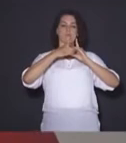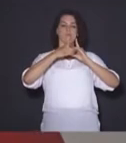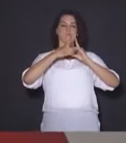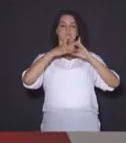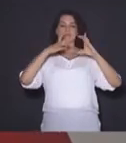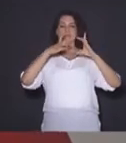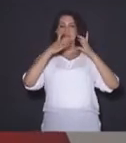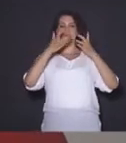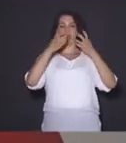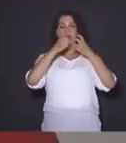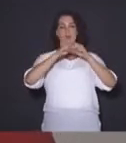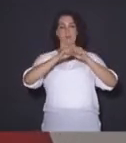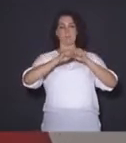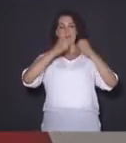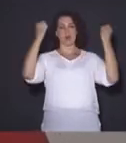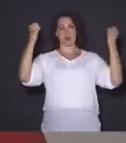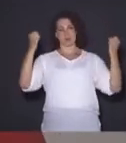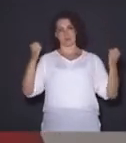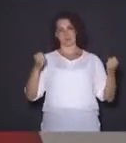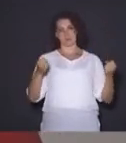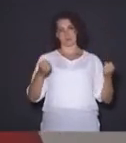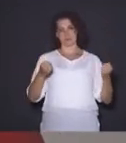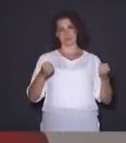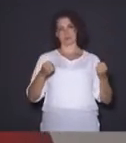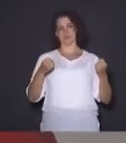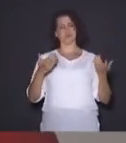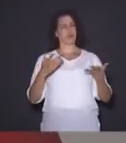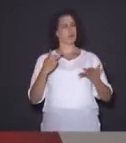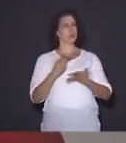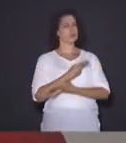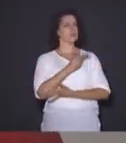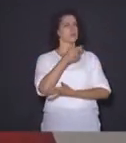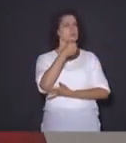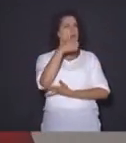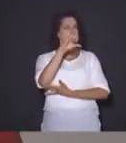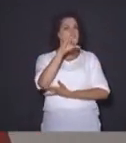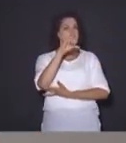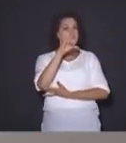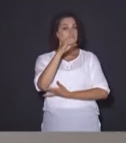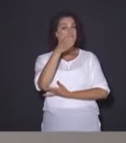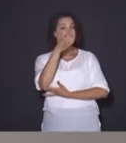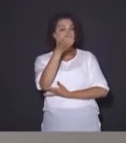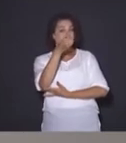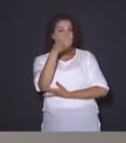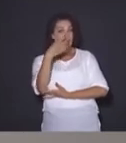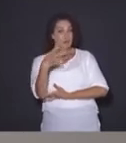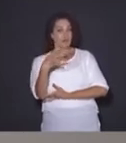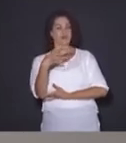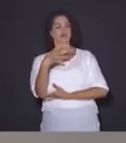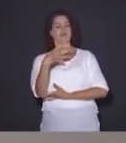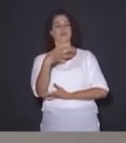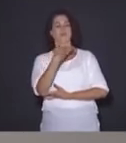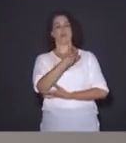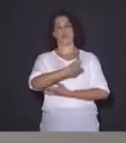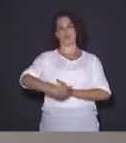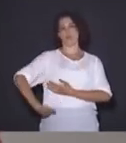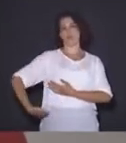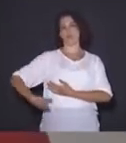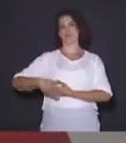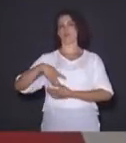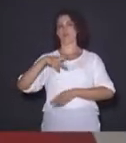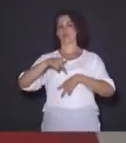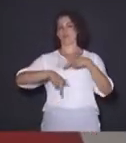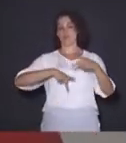isso aconteceu em 64 governo popular o